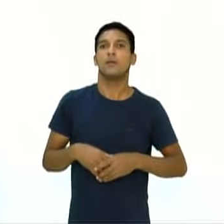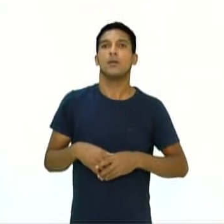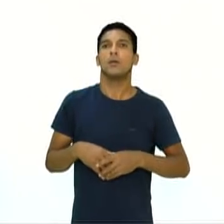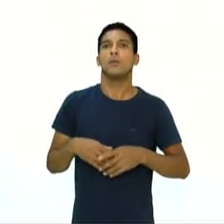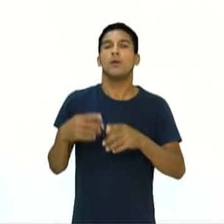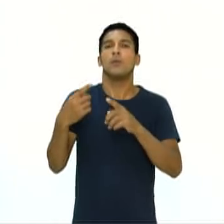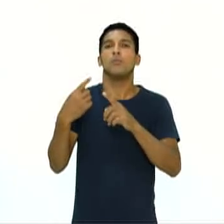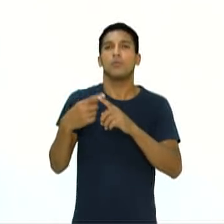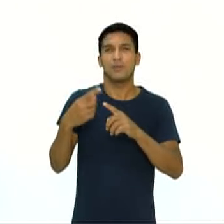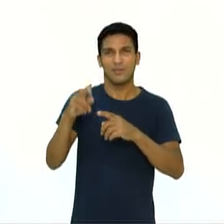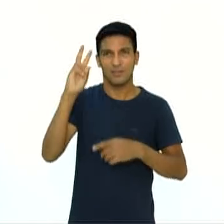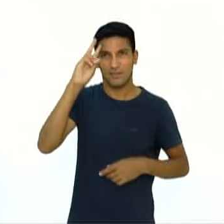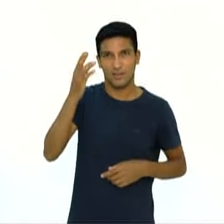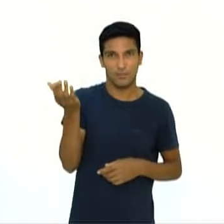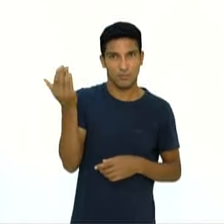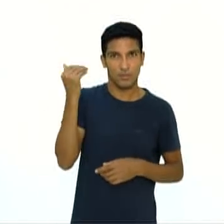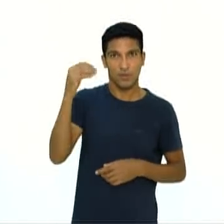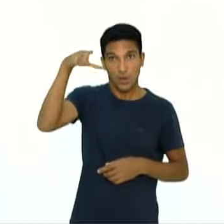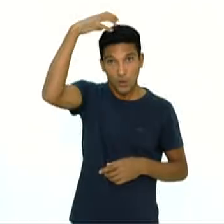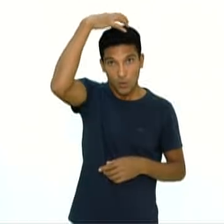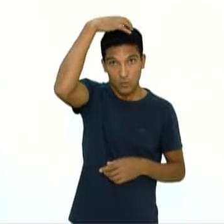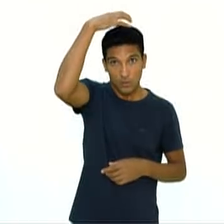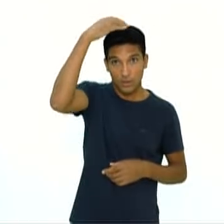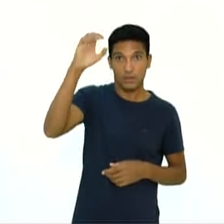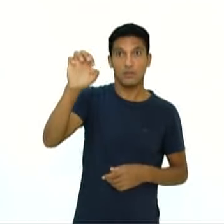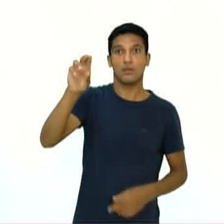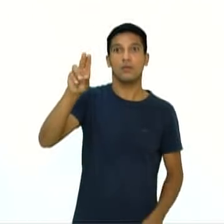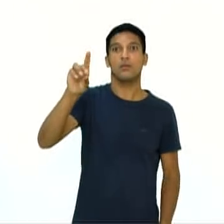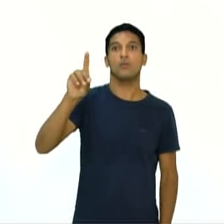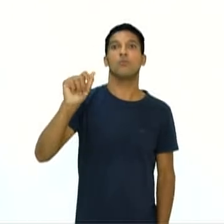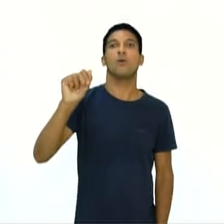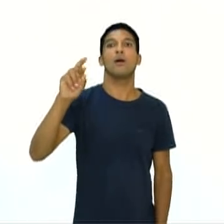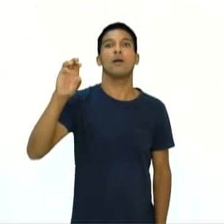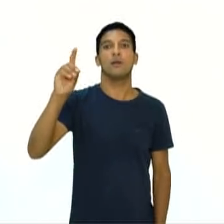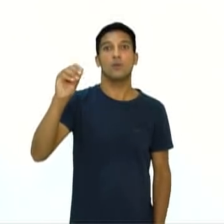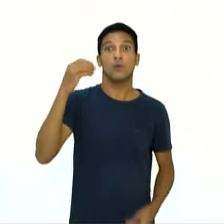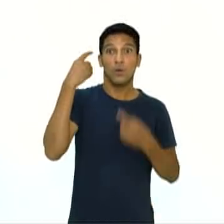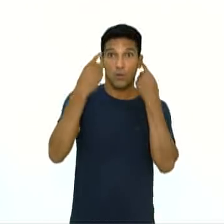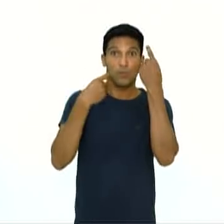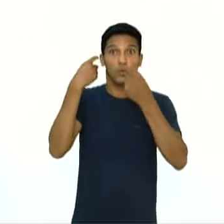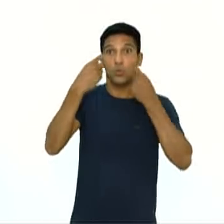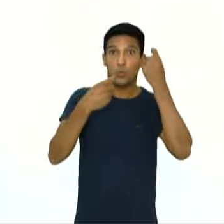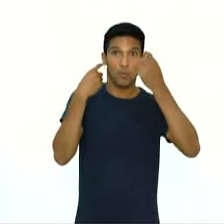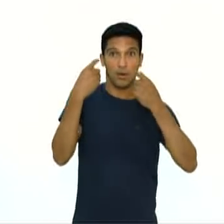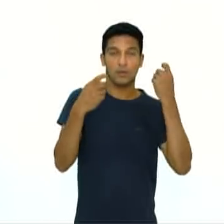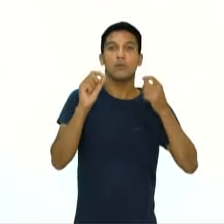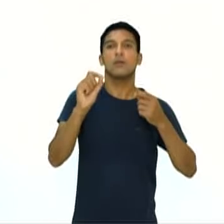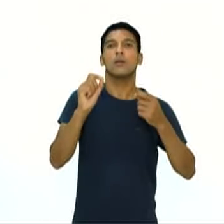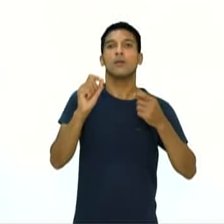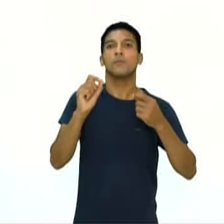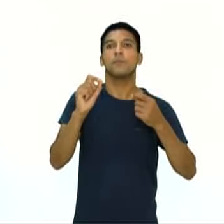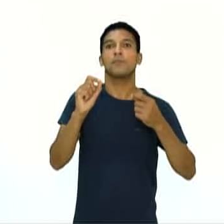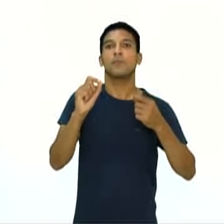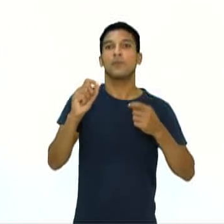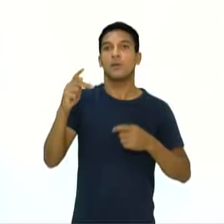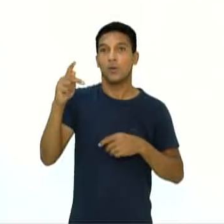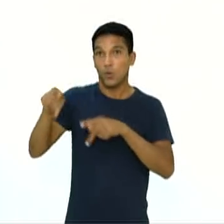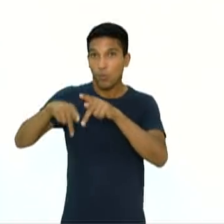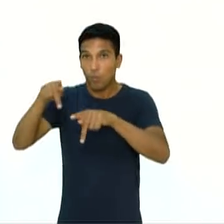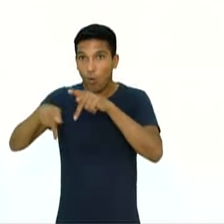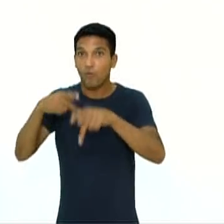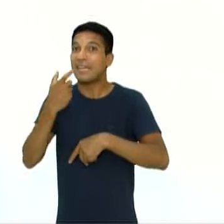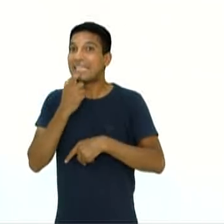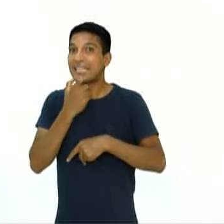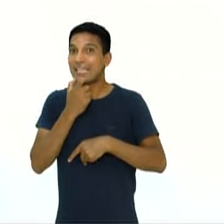Lembra que o rei Eduardo ficou preocupado que a população, os homens principalmente, estavam deixando de praticar o